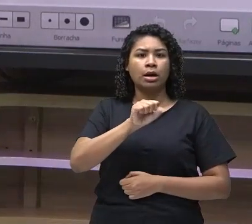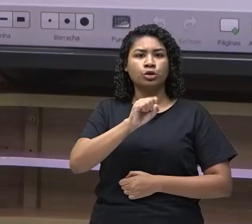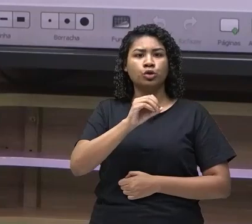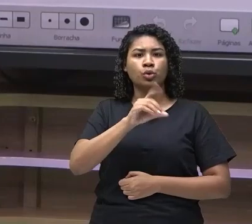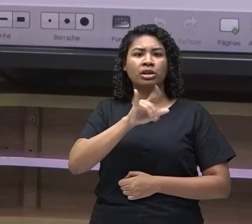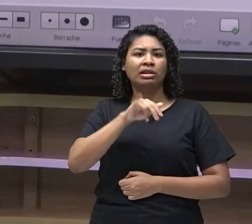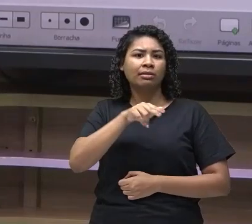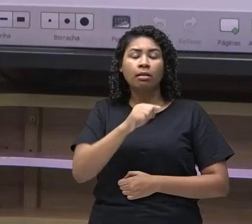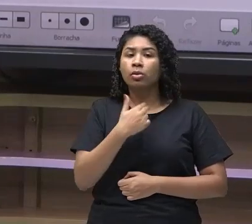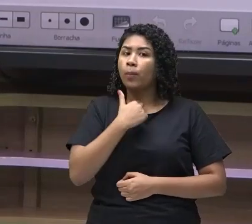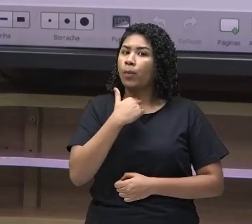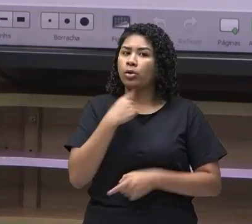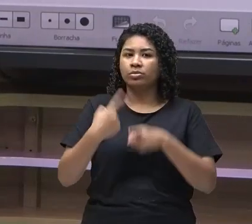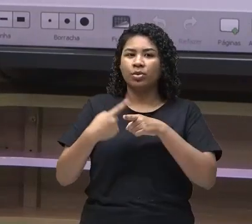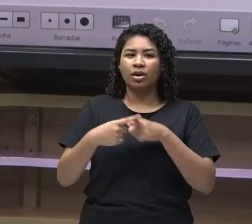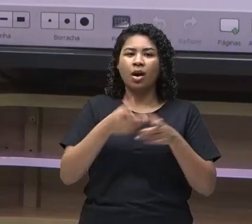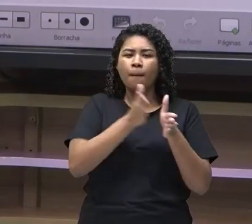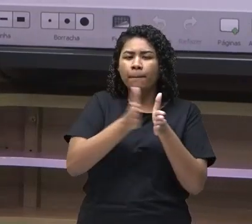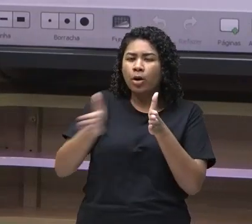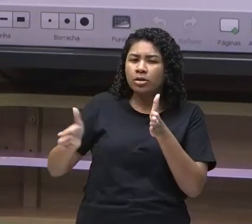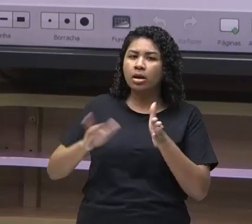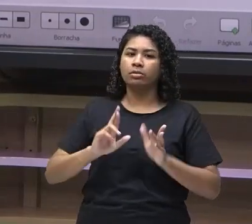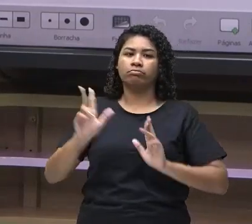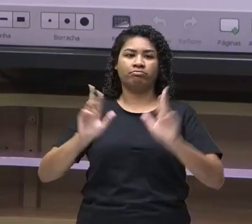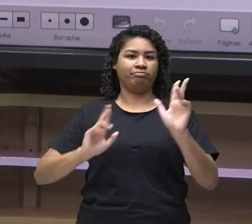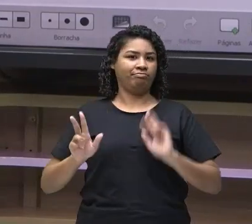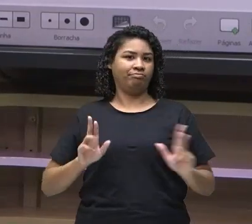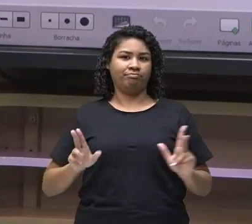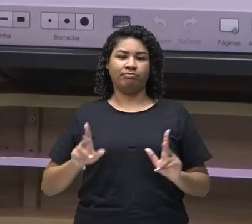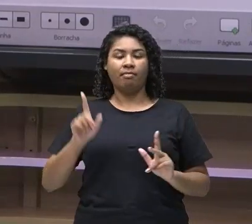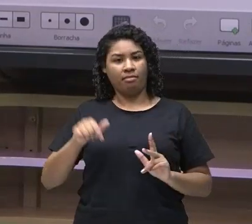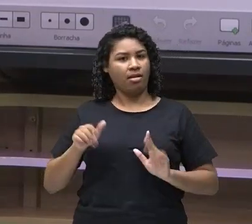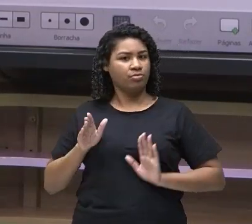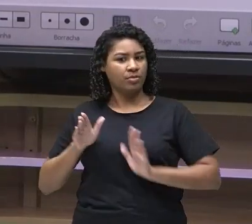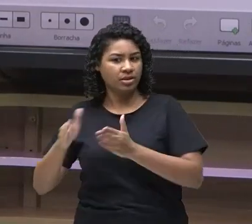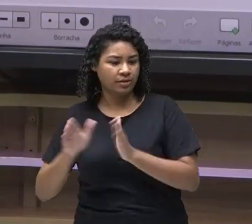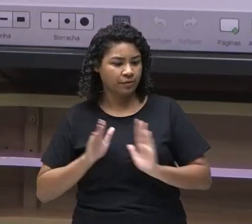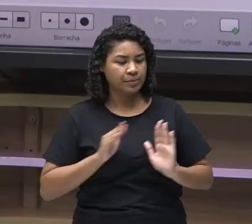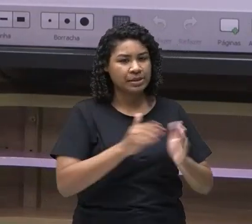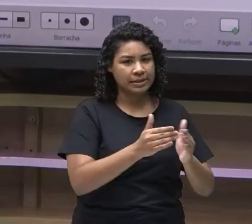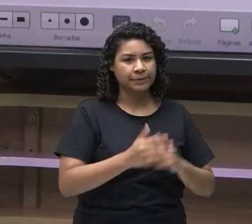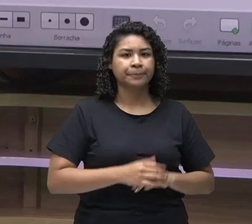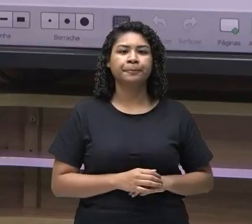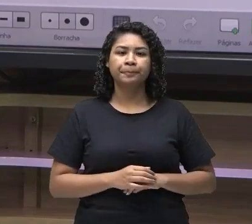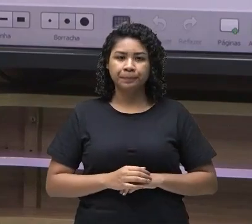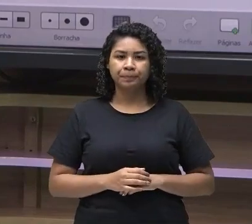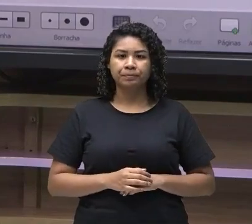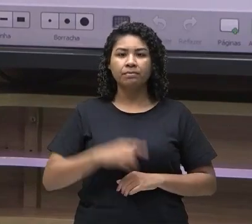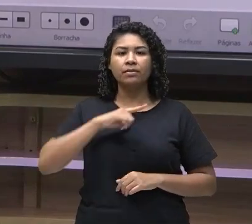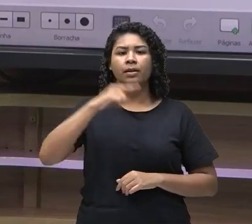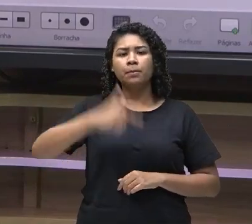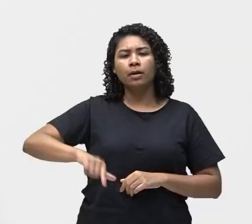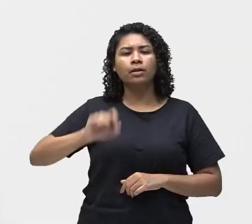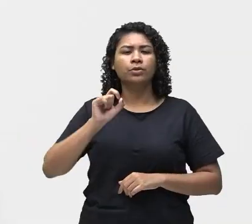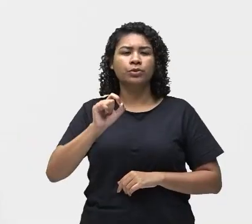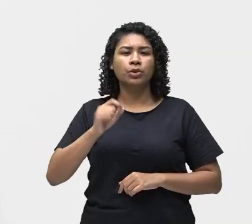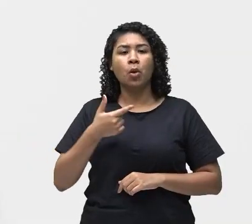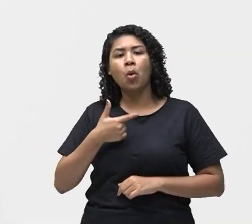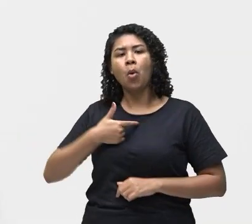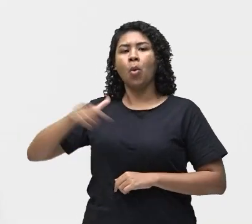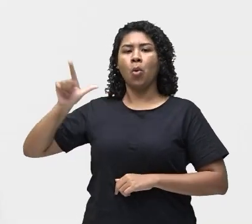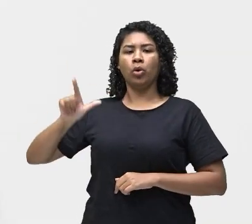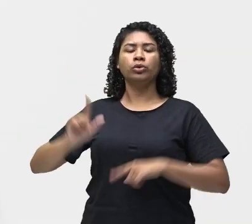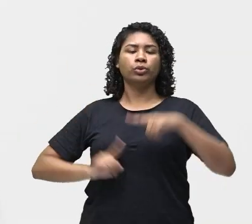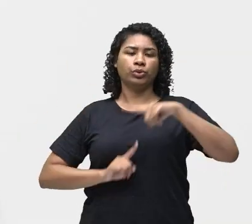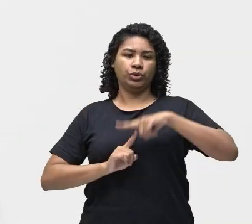porque o seu processo de mecânica de funcionamento específico tá bom e temos também aí o ciclo de Brighton vamos